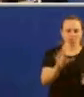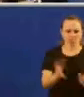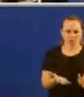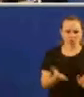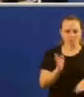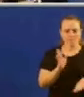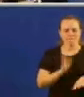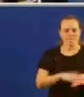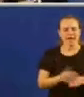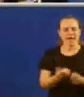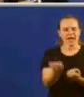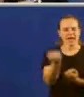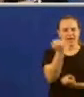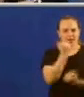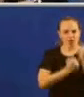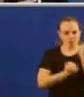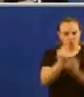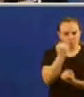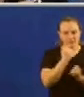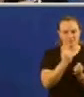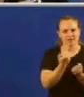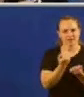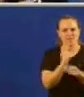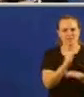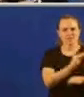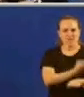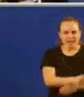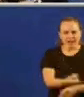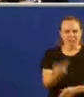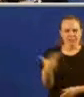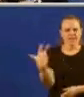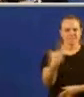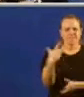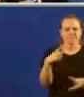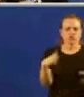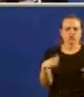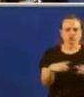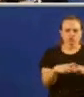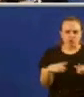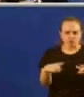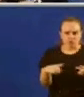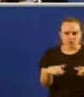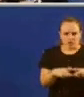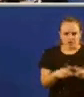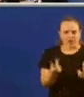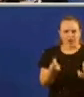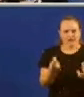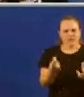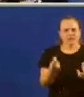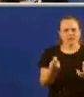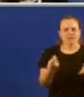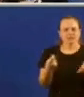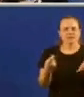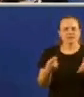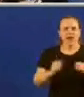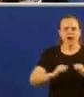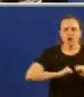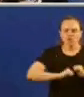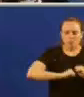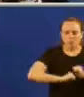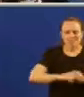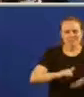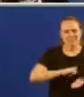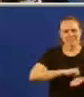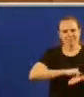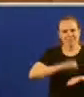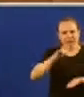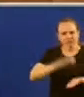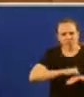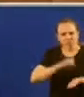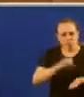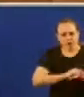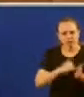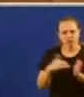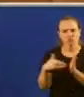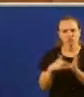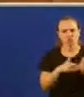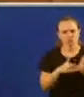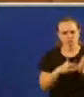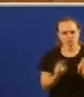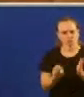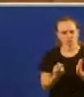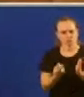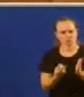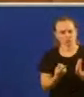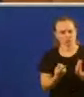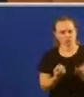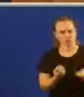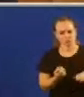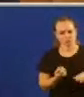economía sobre as finanzas sobre os dereitos sociais sobre as nosas autoestradas aeroportos e portos. E desde